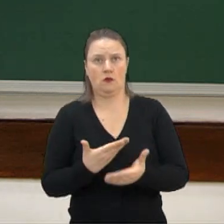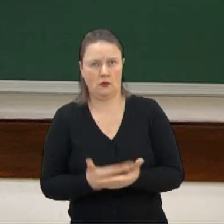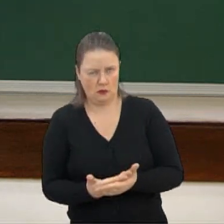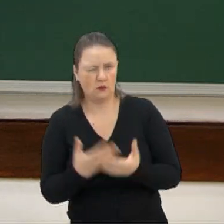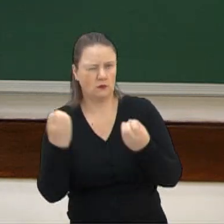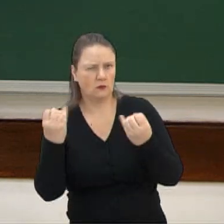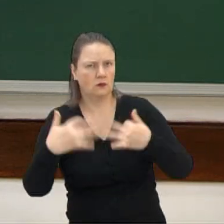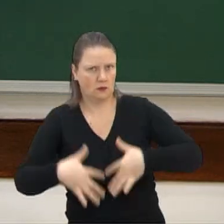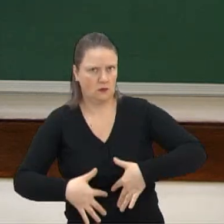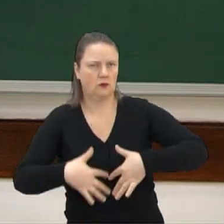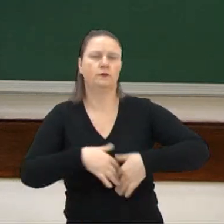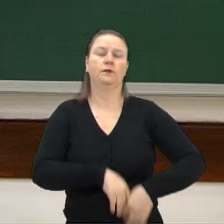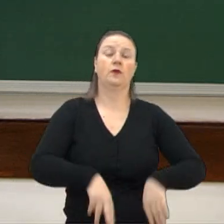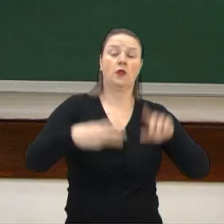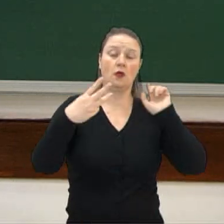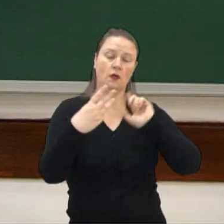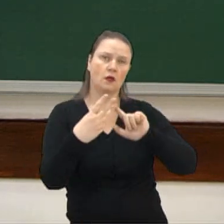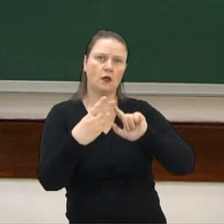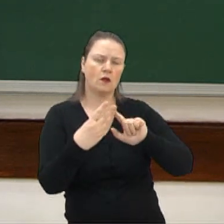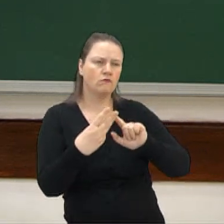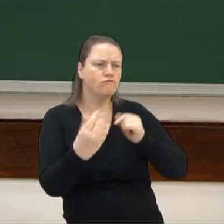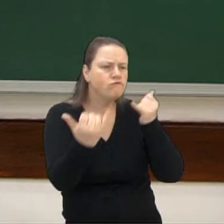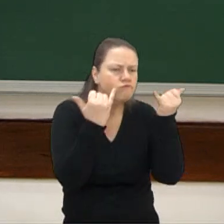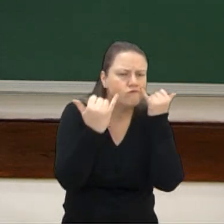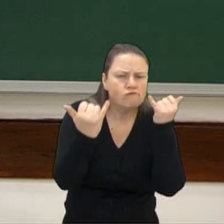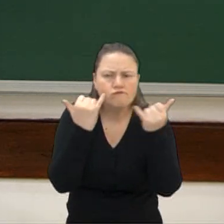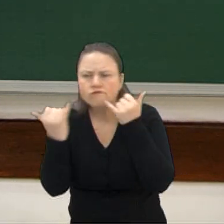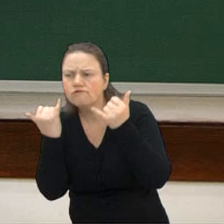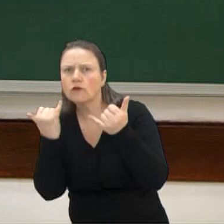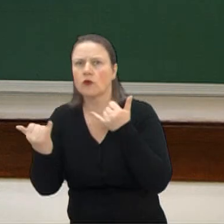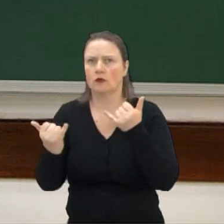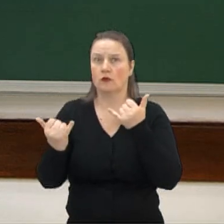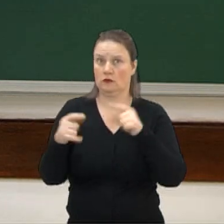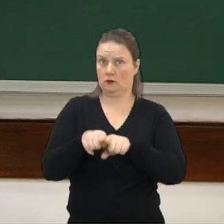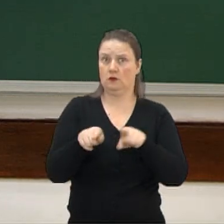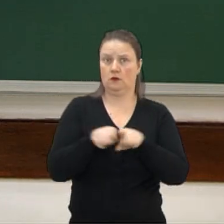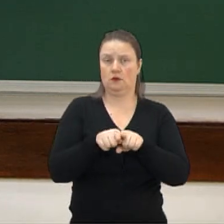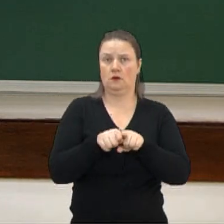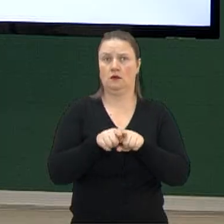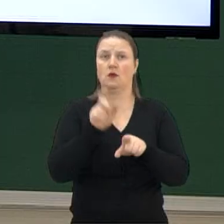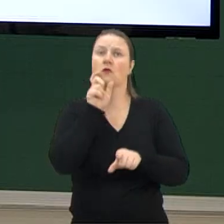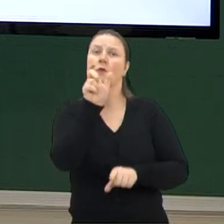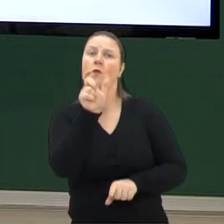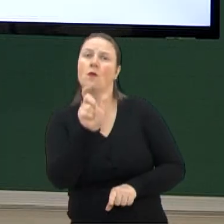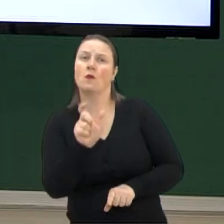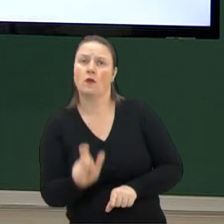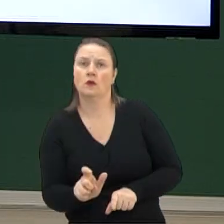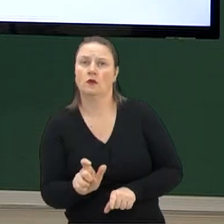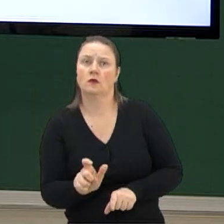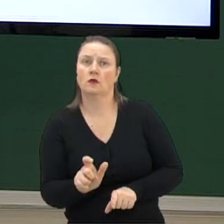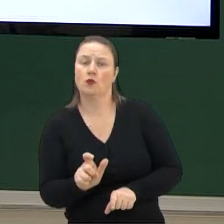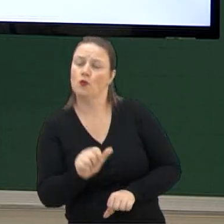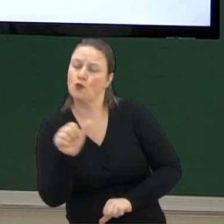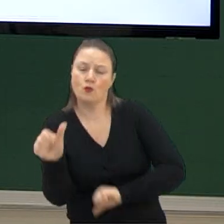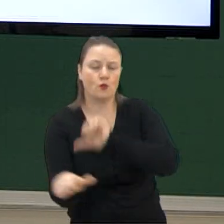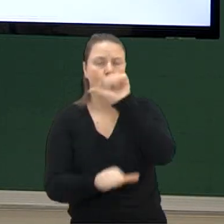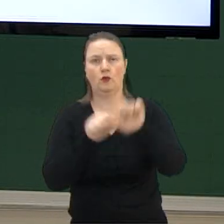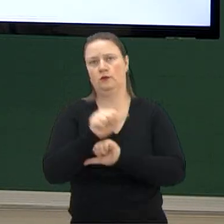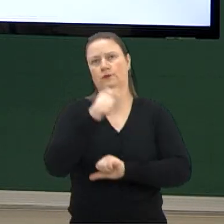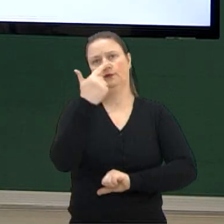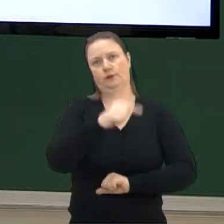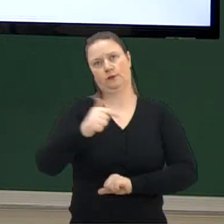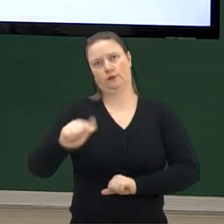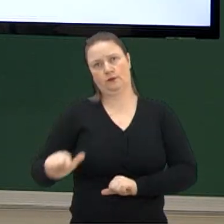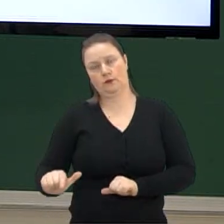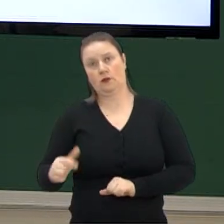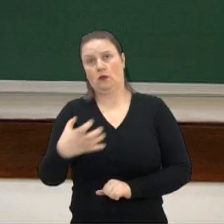E vou colher esses dados. E os advérbios são palavras invariáveis, eles não vão mudar. E os seus sentidos